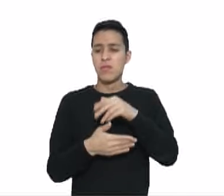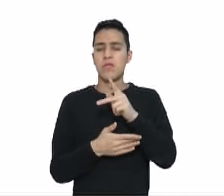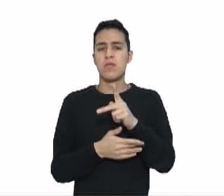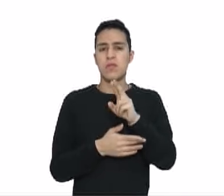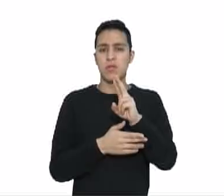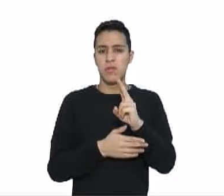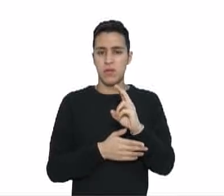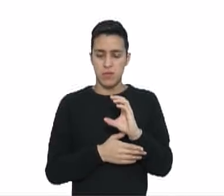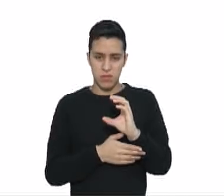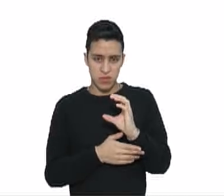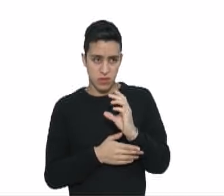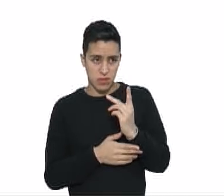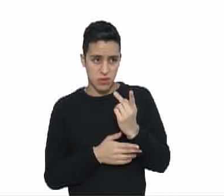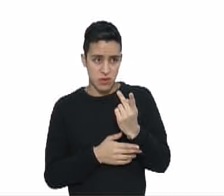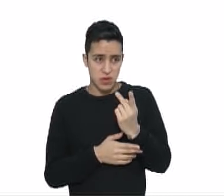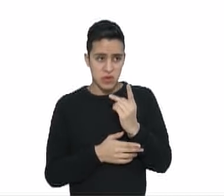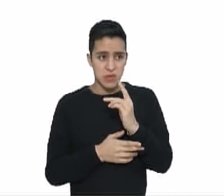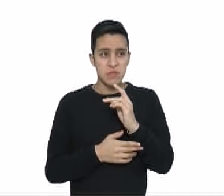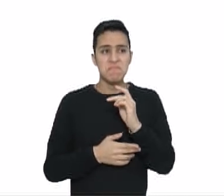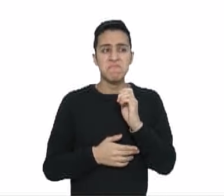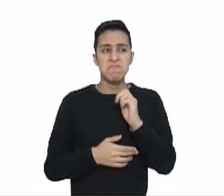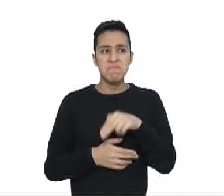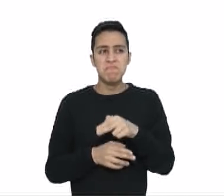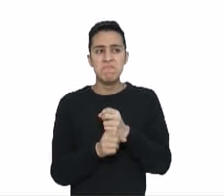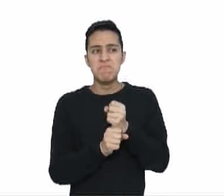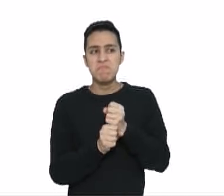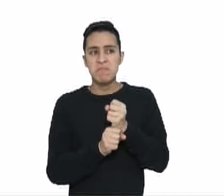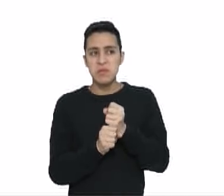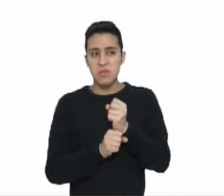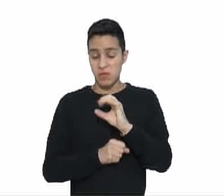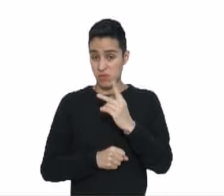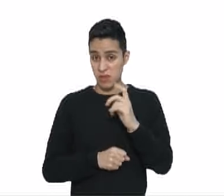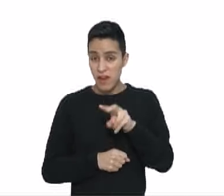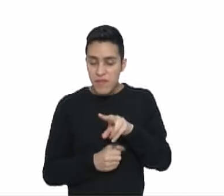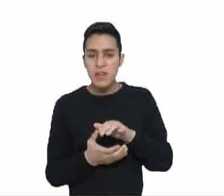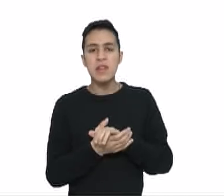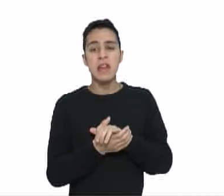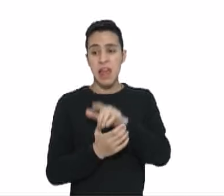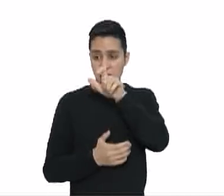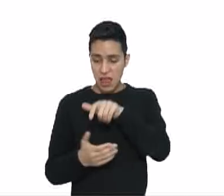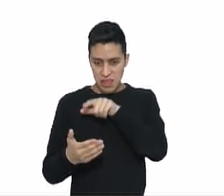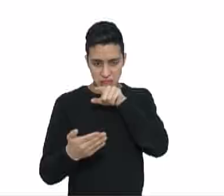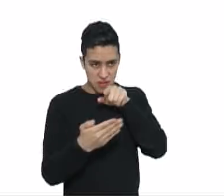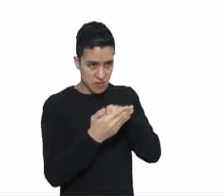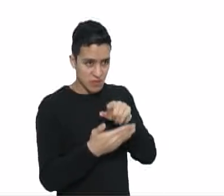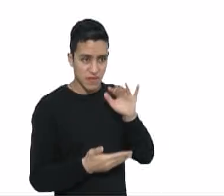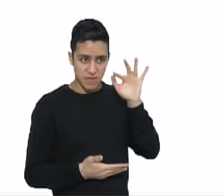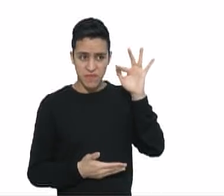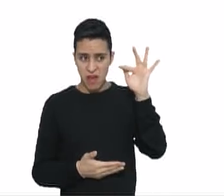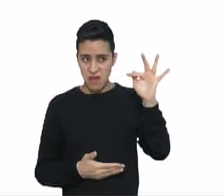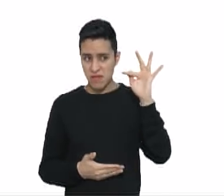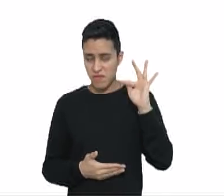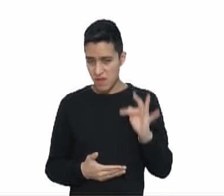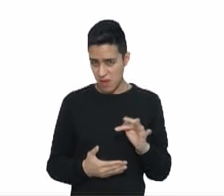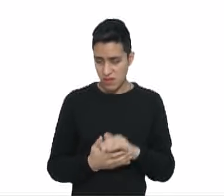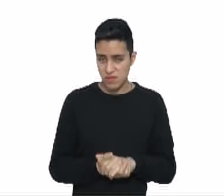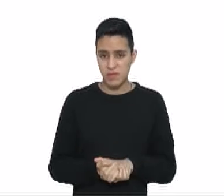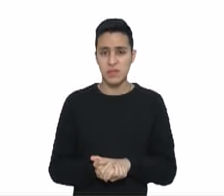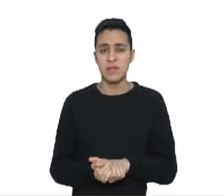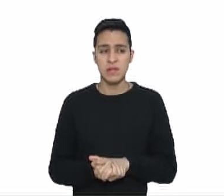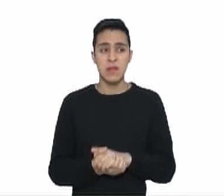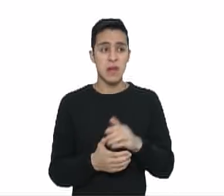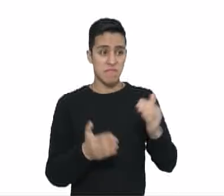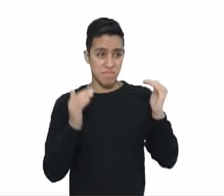falso. Em um relatório de 1956, Khrushchev denunciou os crimes de Stalin e o culto à personalidade do ditador, e isso